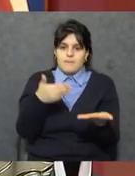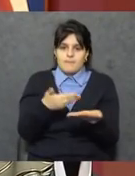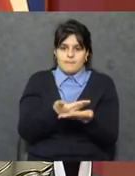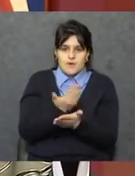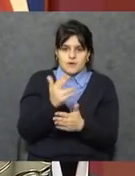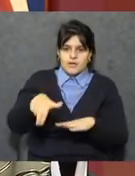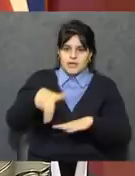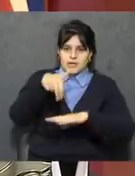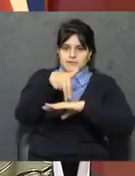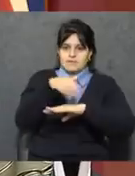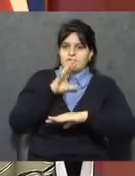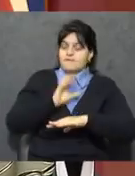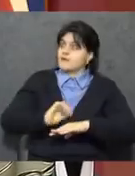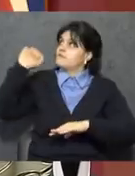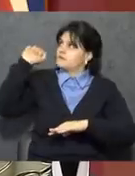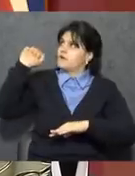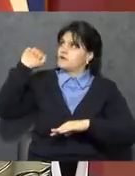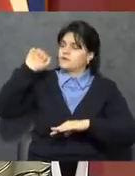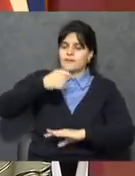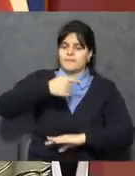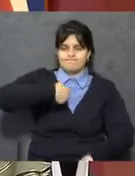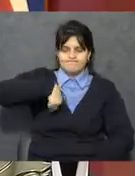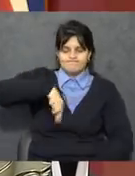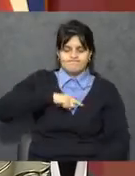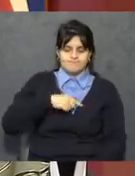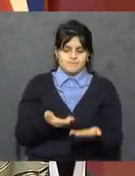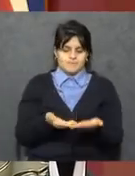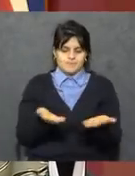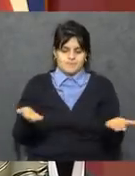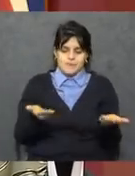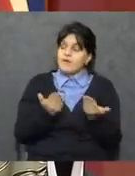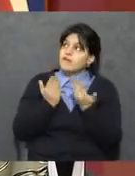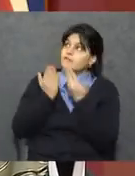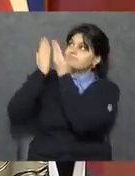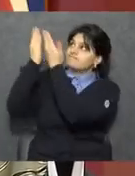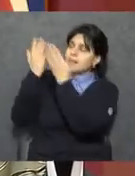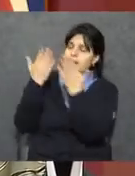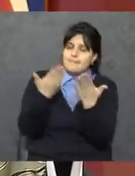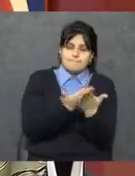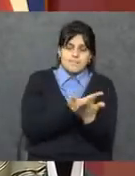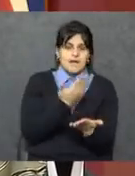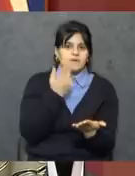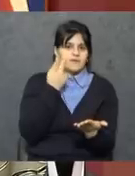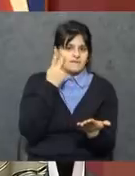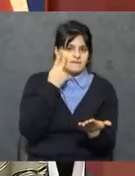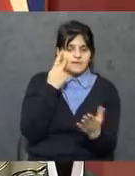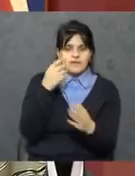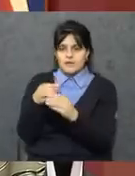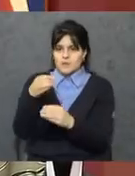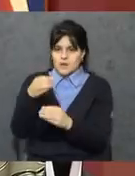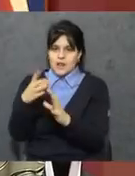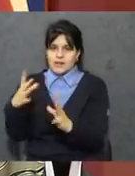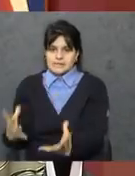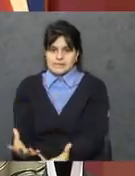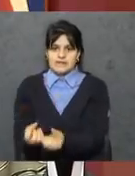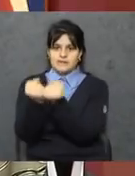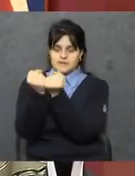Filho, nós vos oferecemos o pão da vida e o cálice da